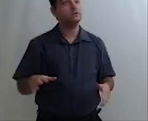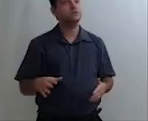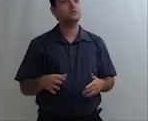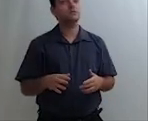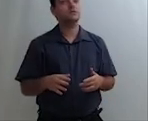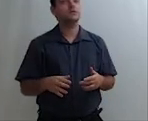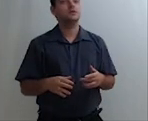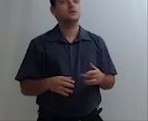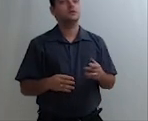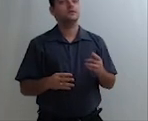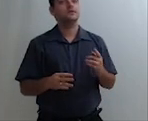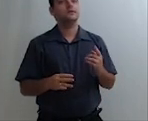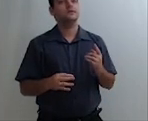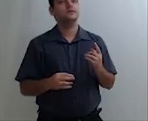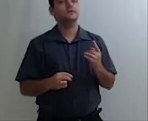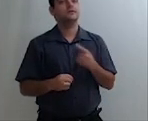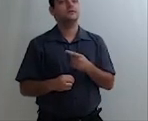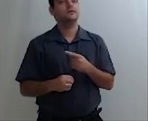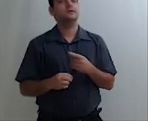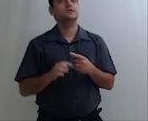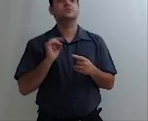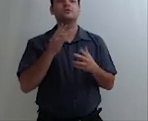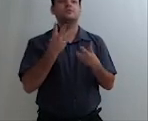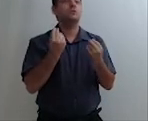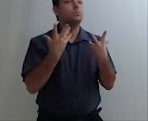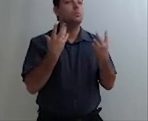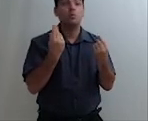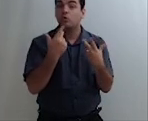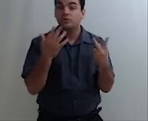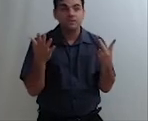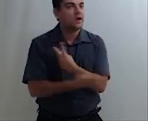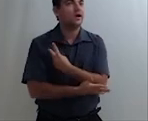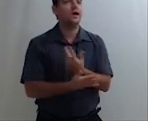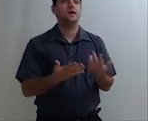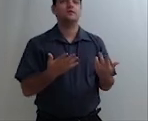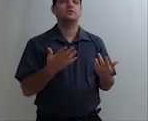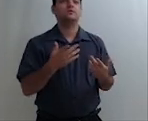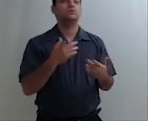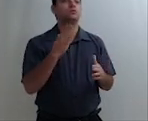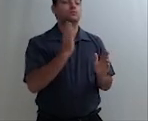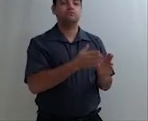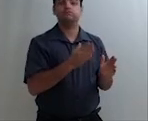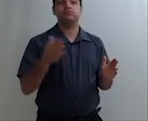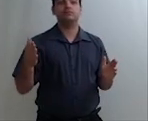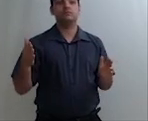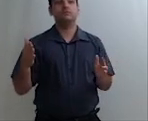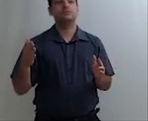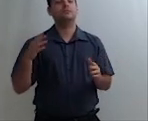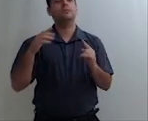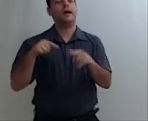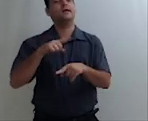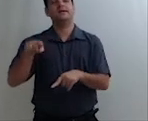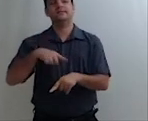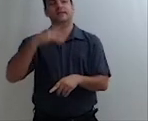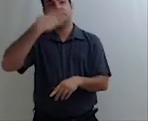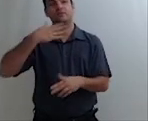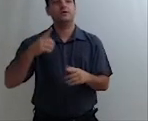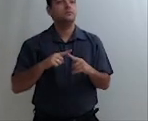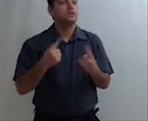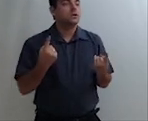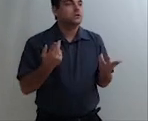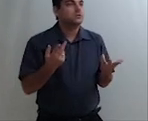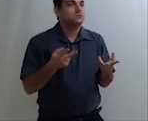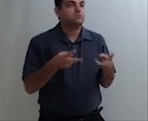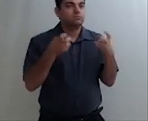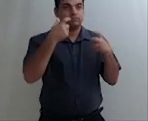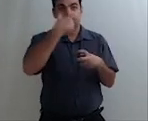eh somente um grave descumprimento do do do rito causaria a nulidade mas Vejam a o reconhecimento feito